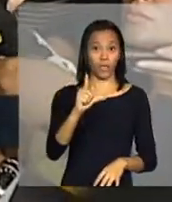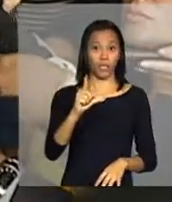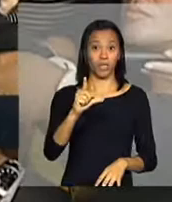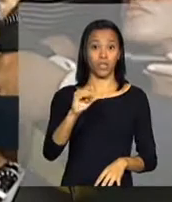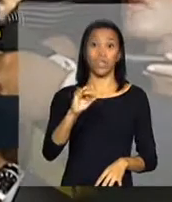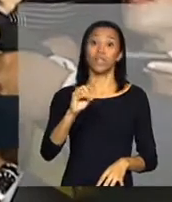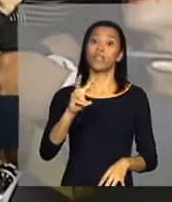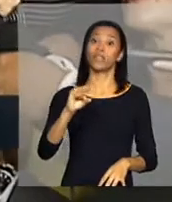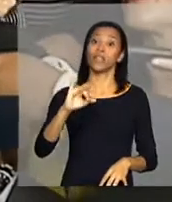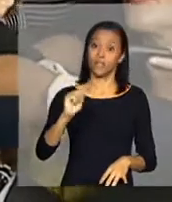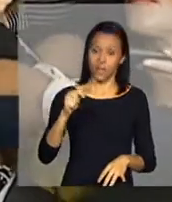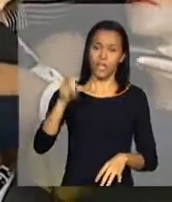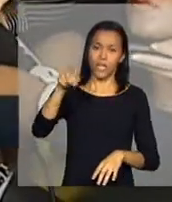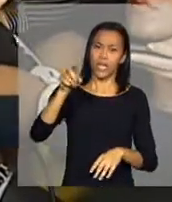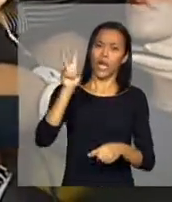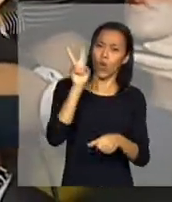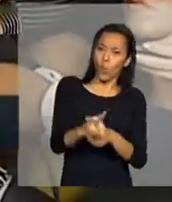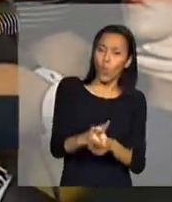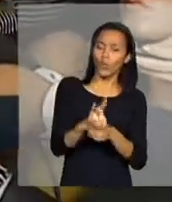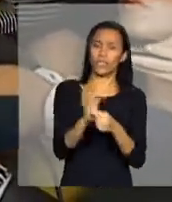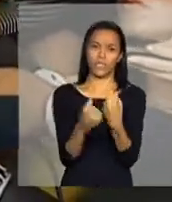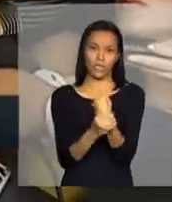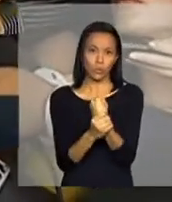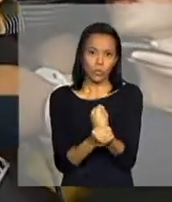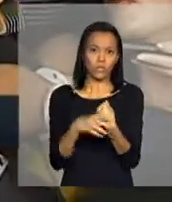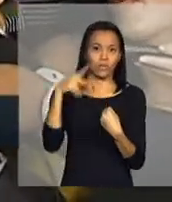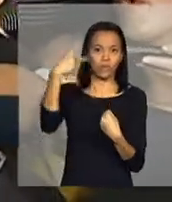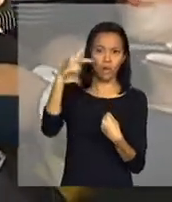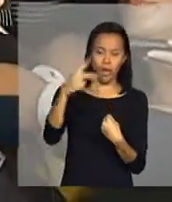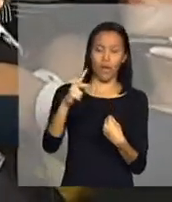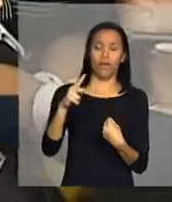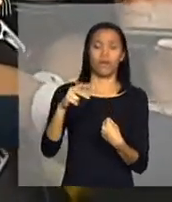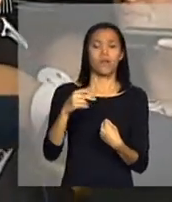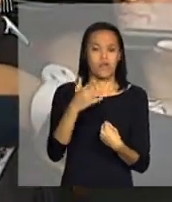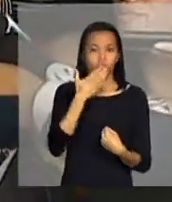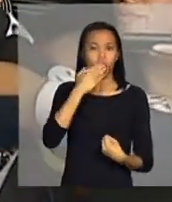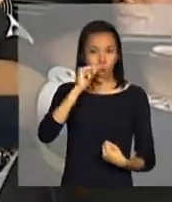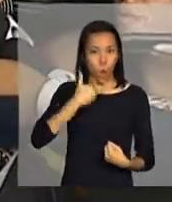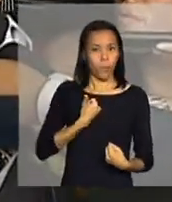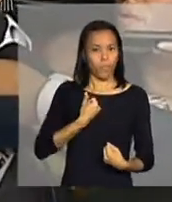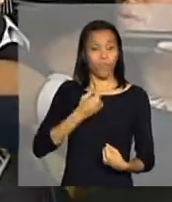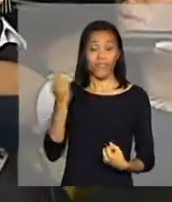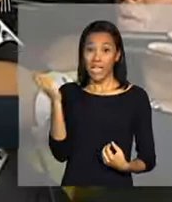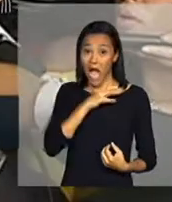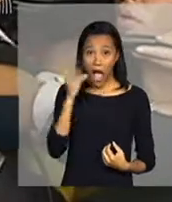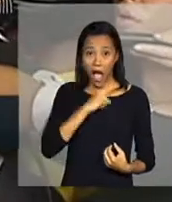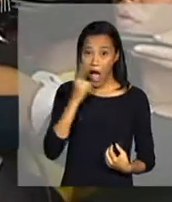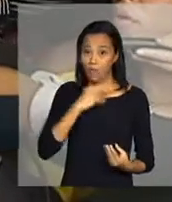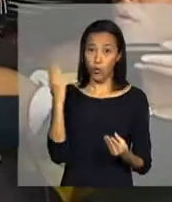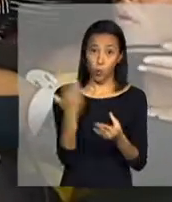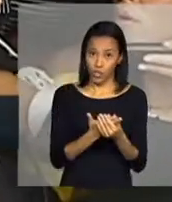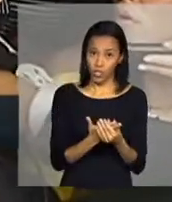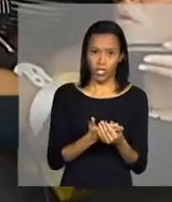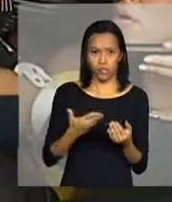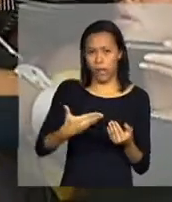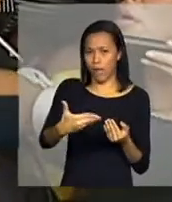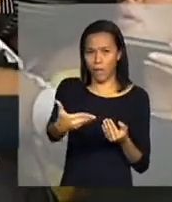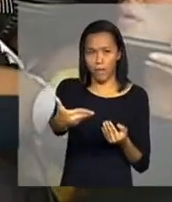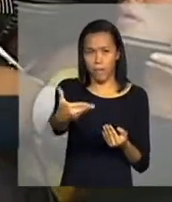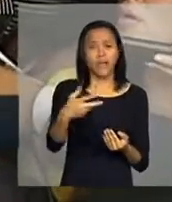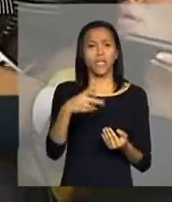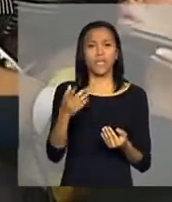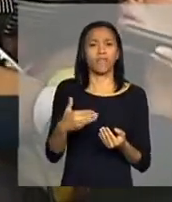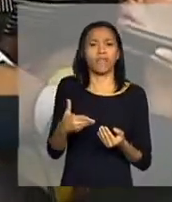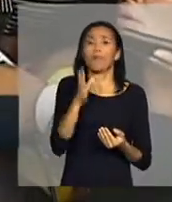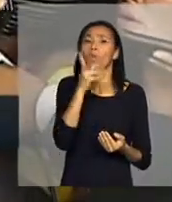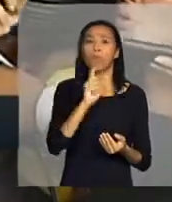como o ministro que cuida da segurança pública da Bolívia, me garantiram que esse processo será rápido, que eles vão tomar todas as medidas necessárias para